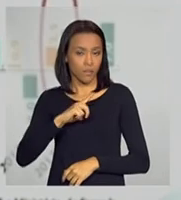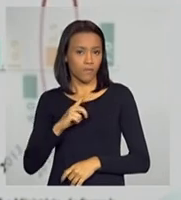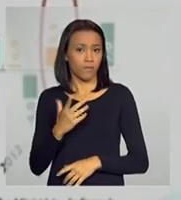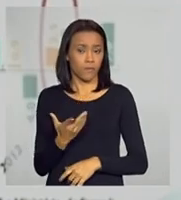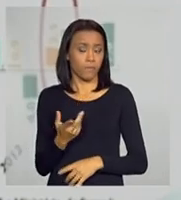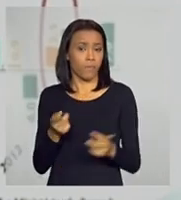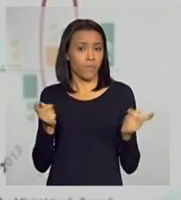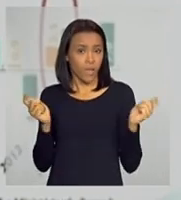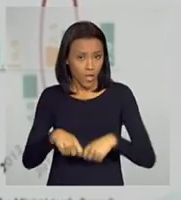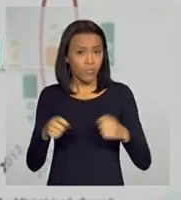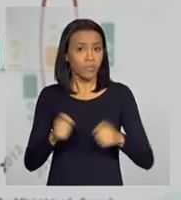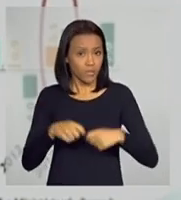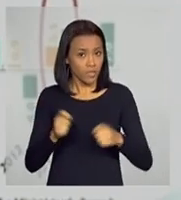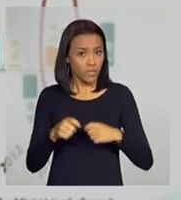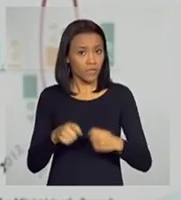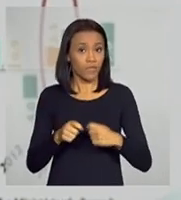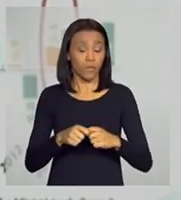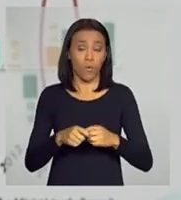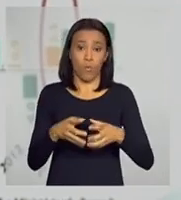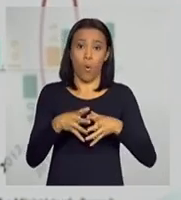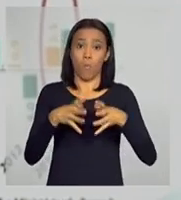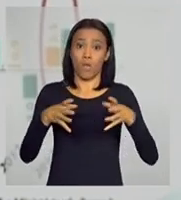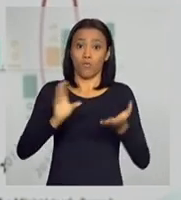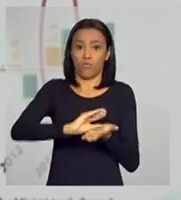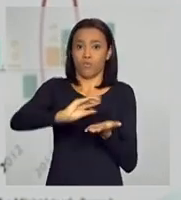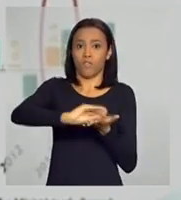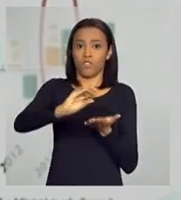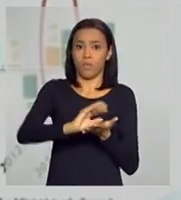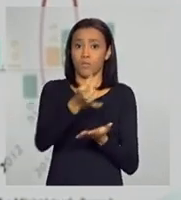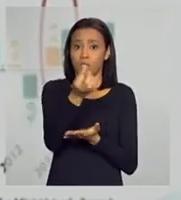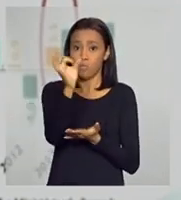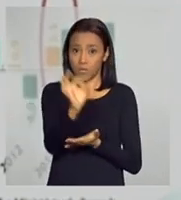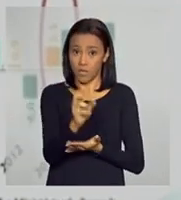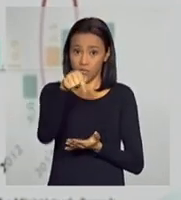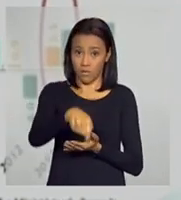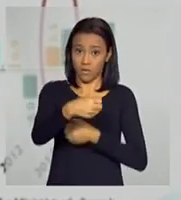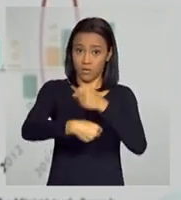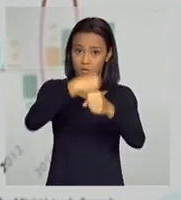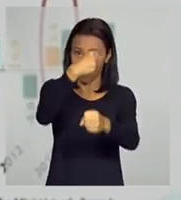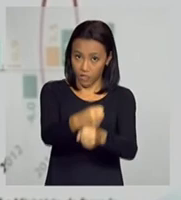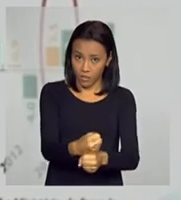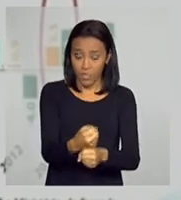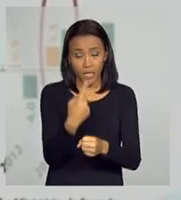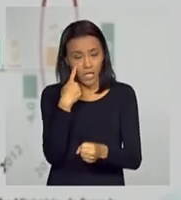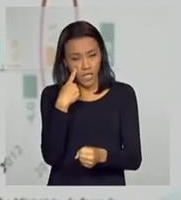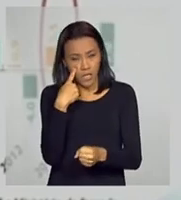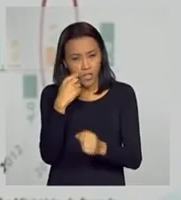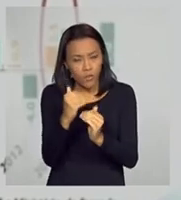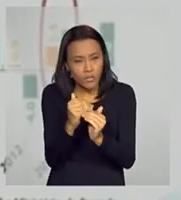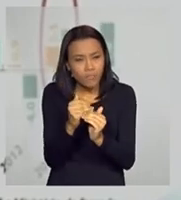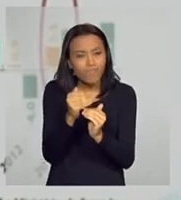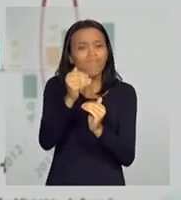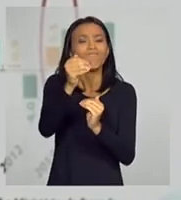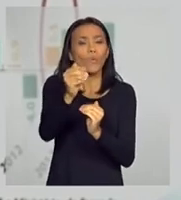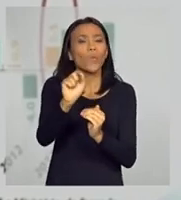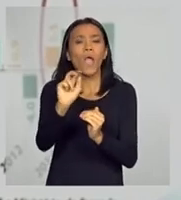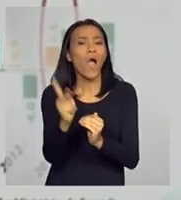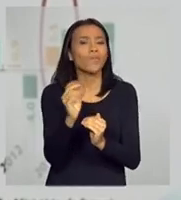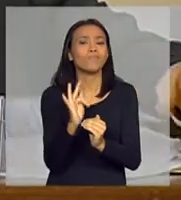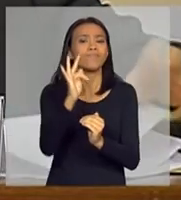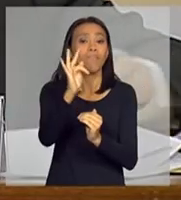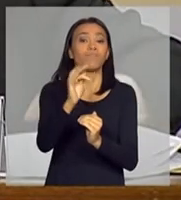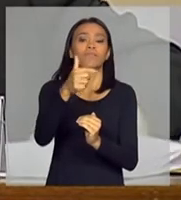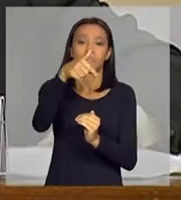provável o crescimento do investimento esses por cento desse ano e aí uma projeção apenas para o próximo ano de sete porcento toma